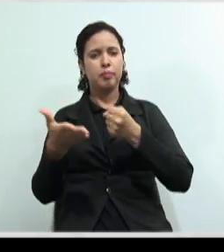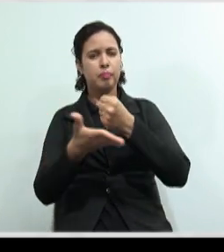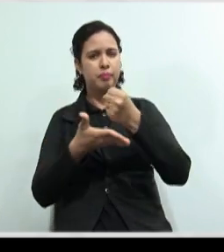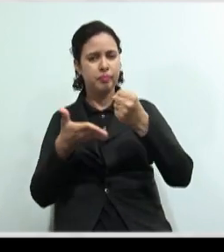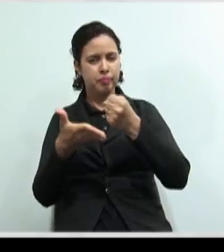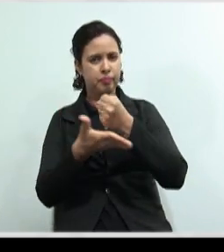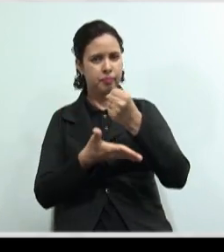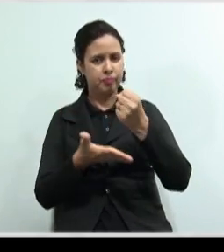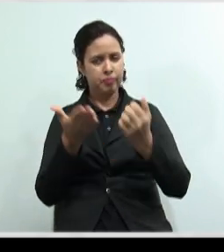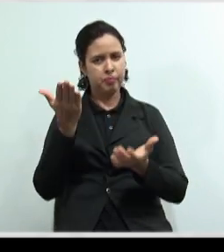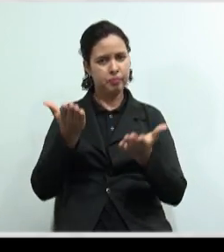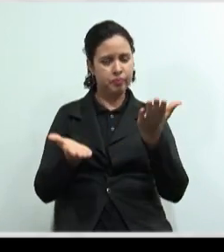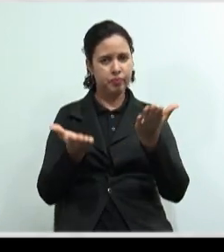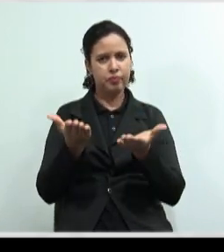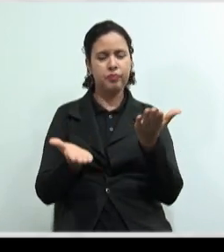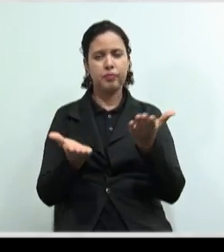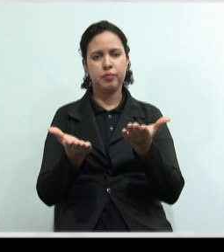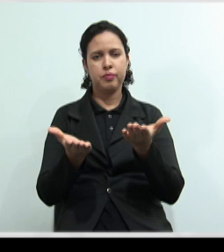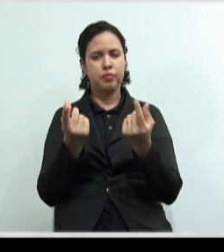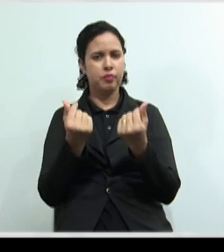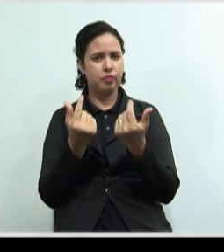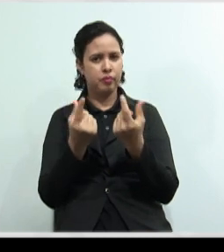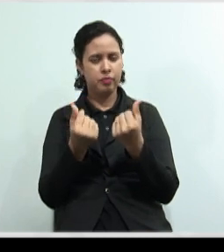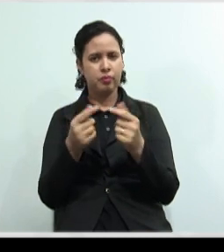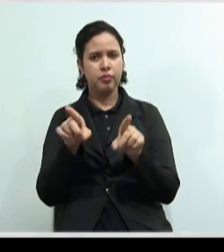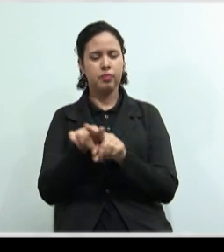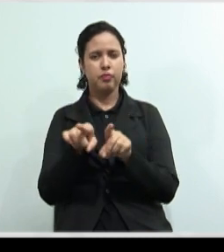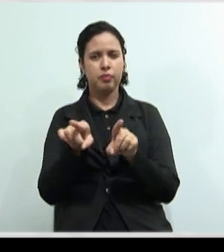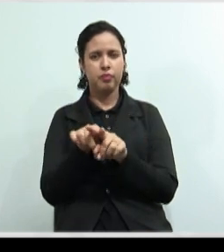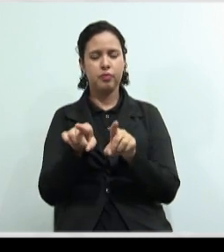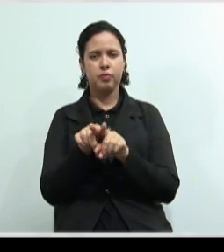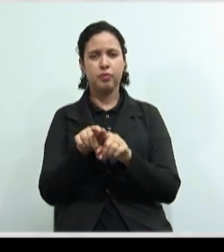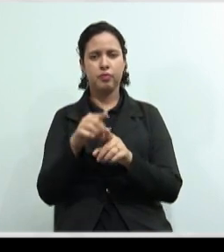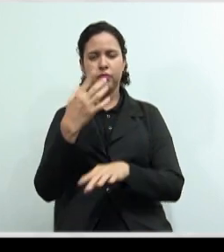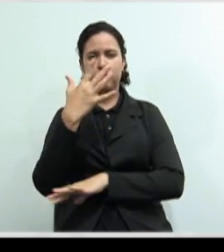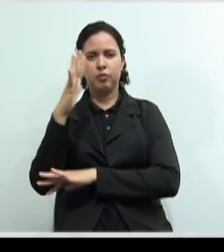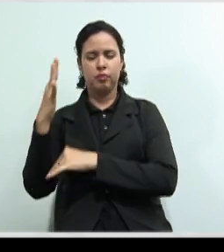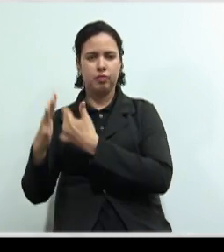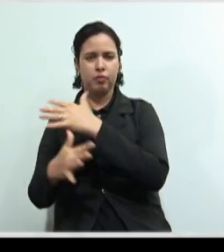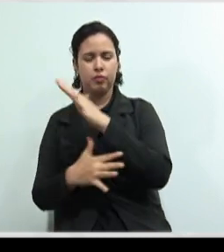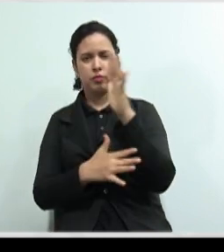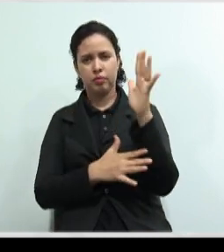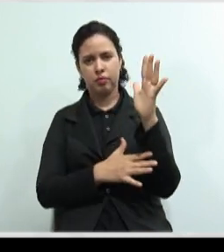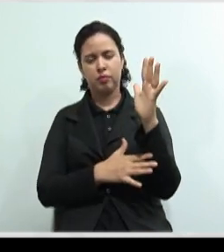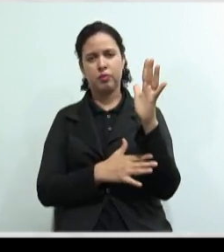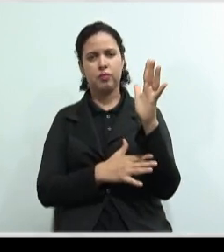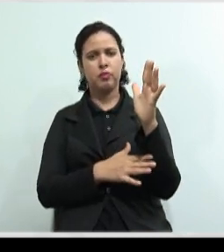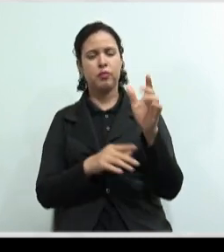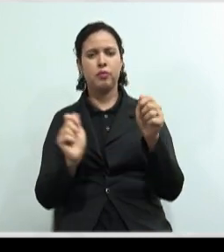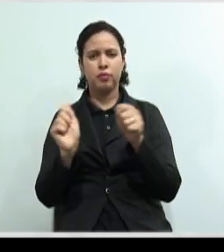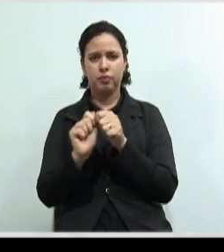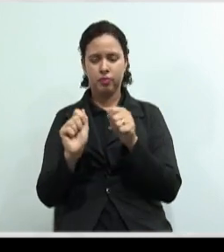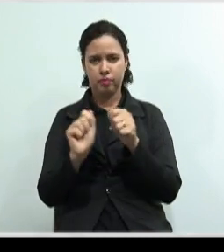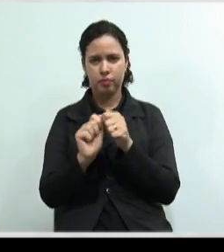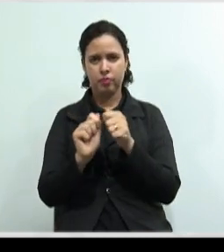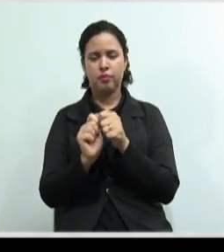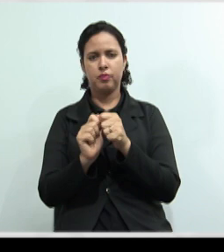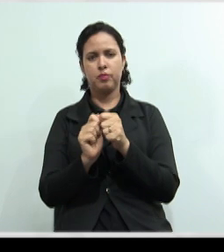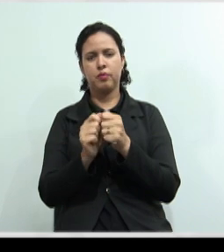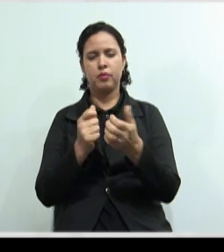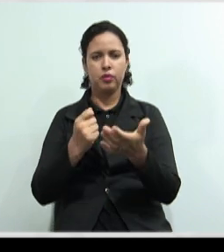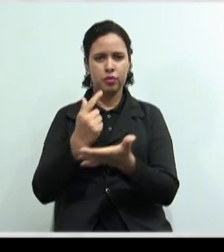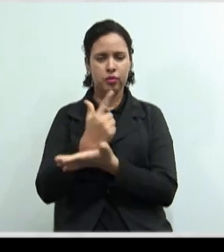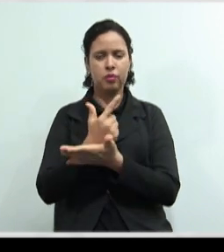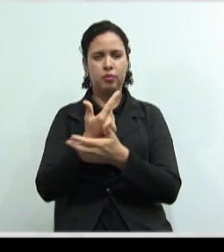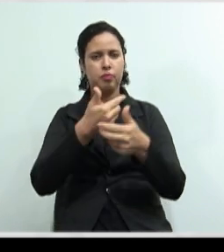e ecológica nas relações de produção, comercialização e consumo de bens e